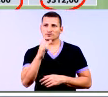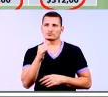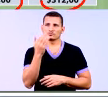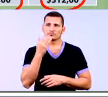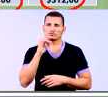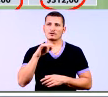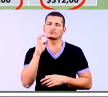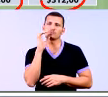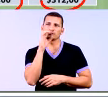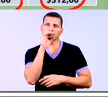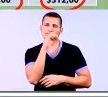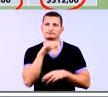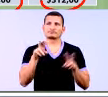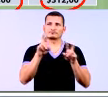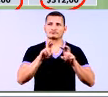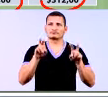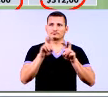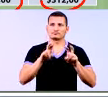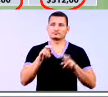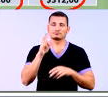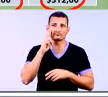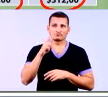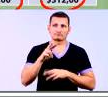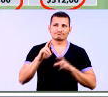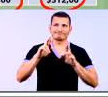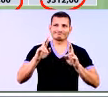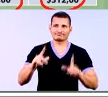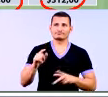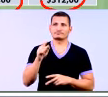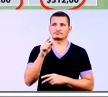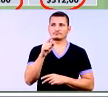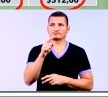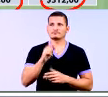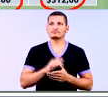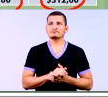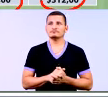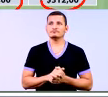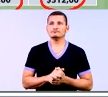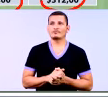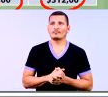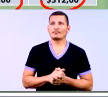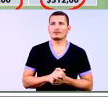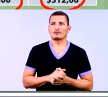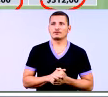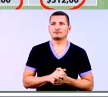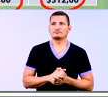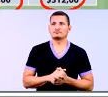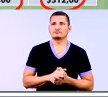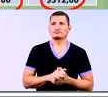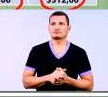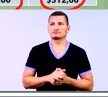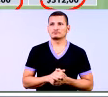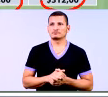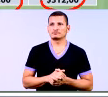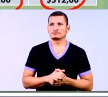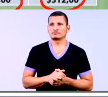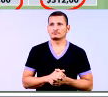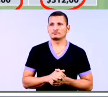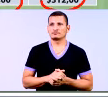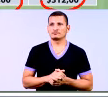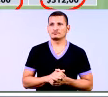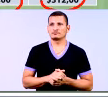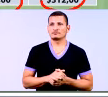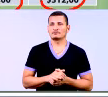esquenta. Tá? Olha a diferença desse Celeron aqui para o primeiro Atom. Tá? Isso é a